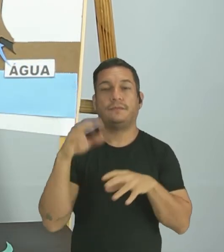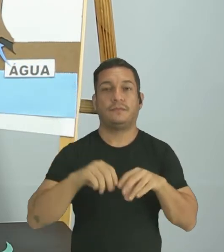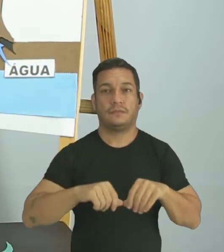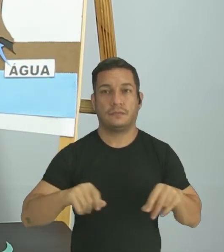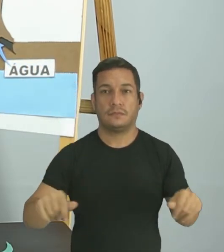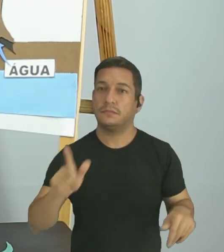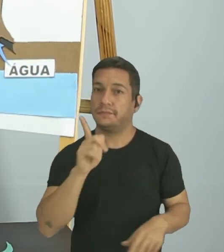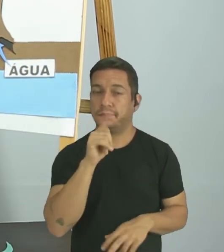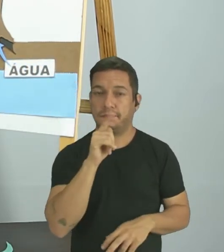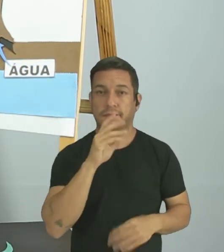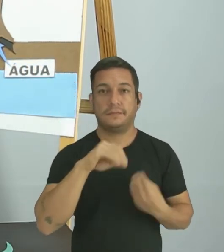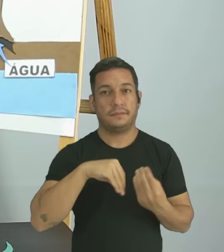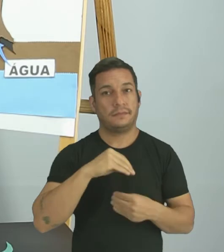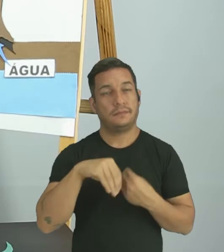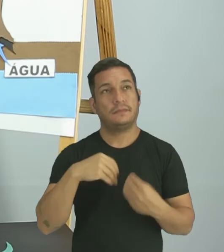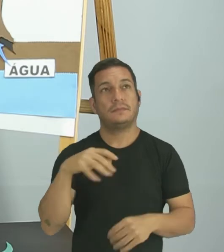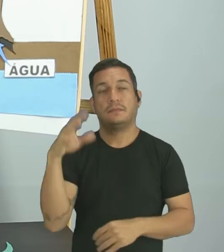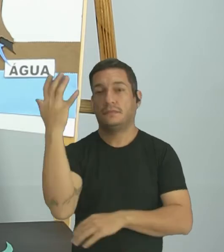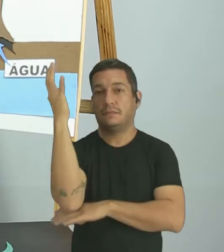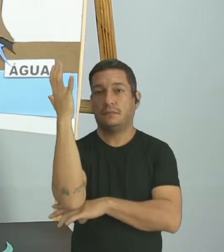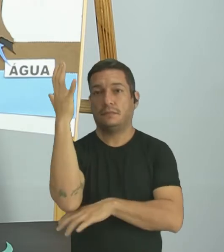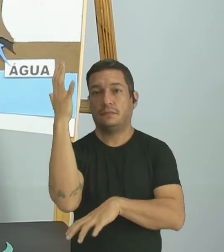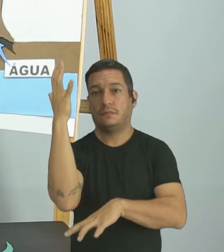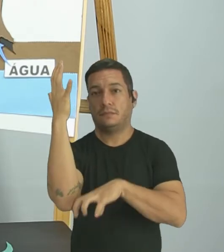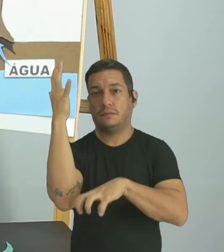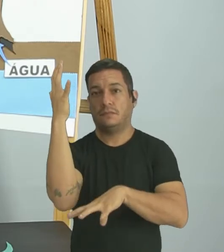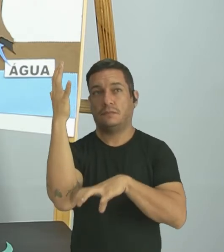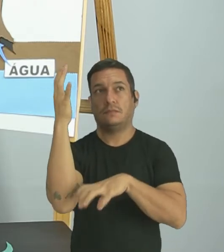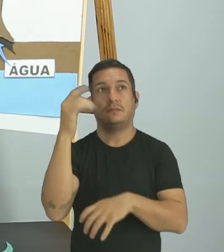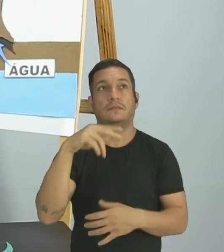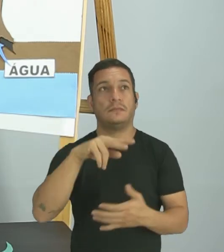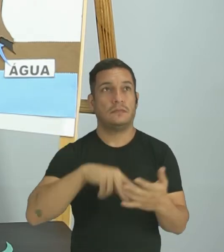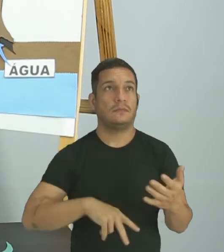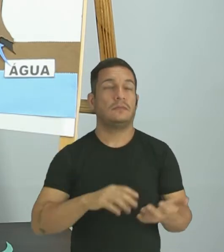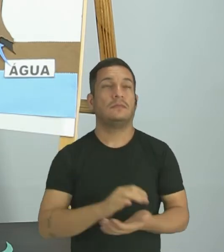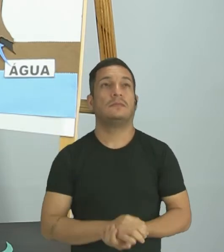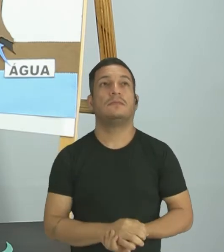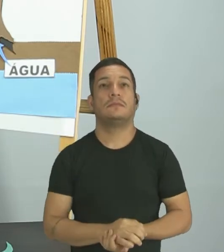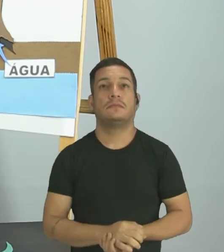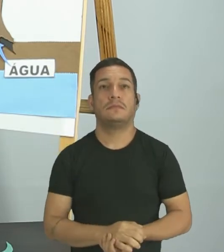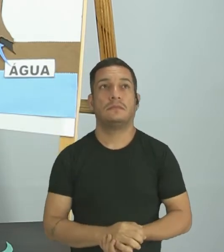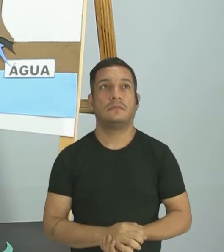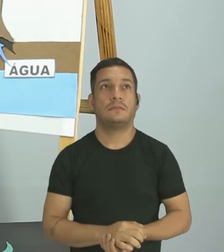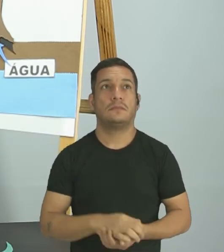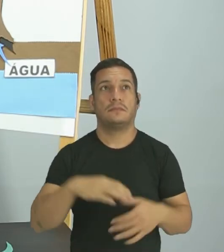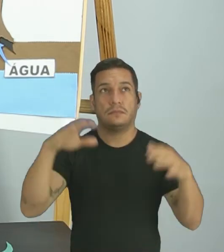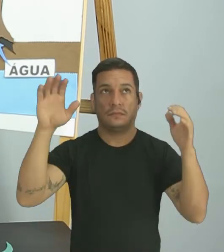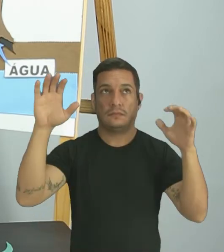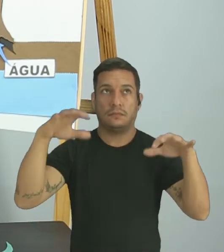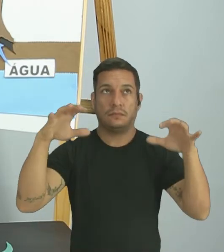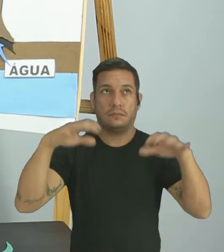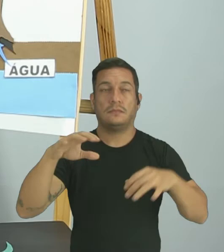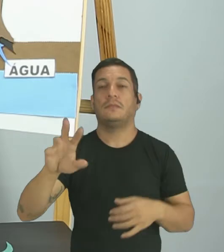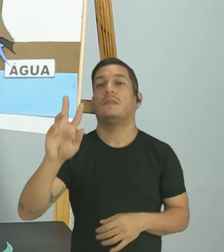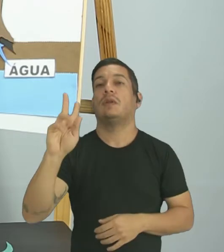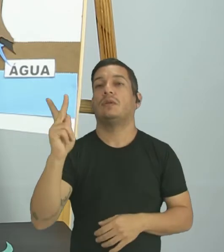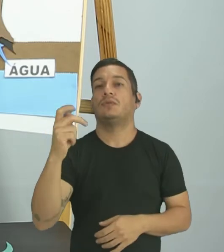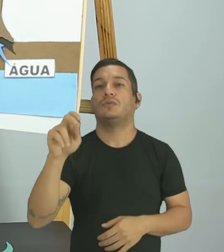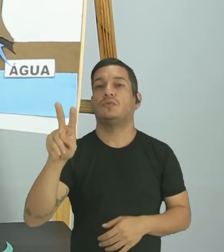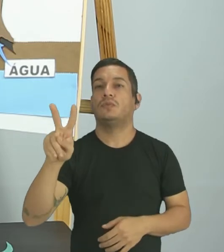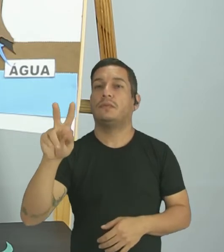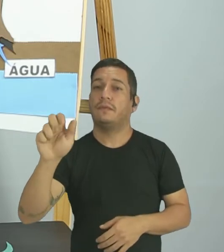né? E a planta, ela vai o quê? Vamos fazer a leitura? Chuva. A chuva é o quê,